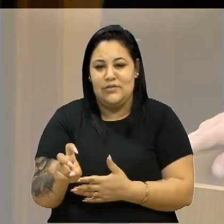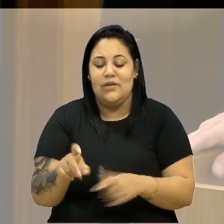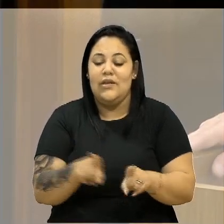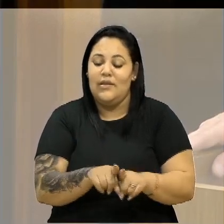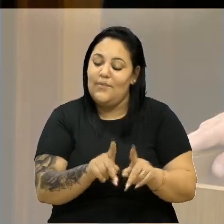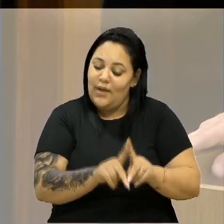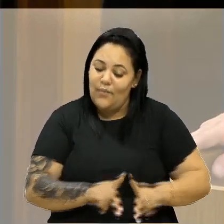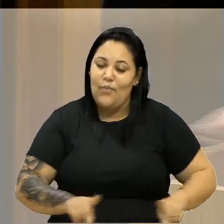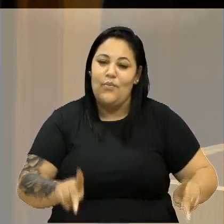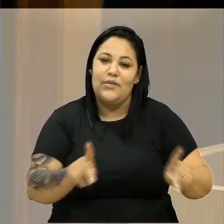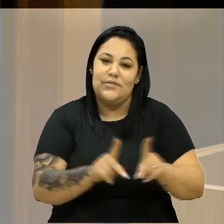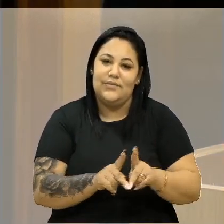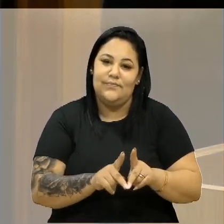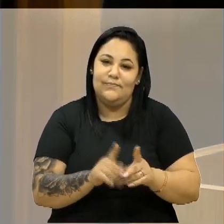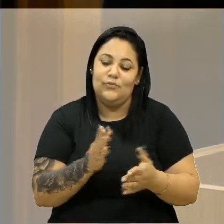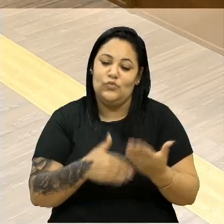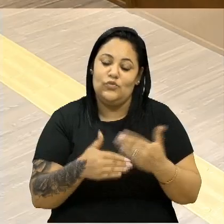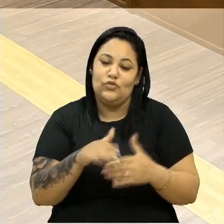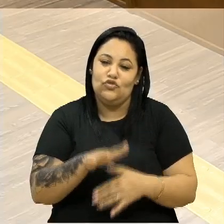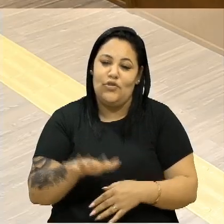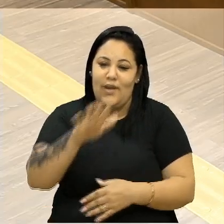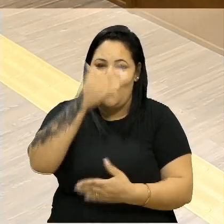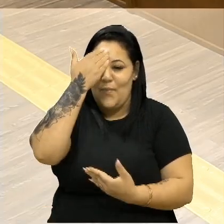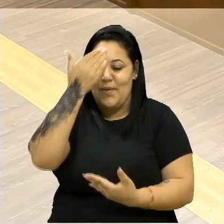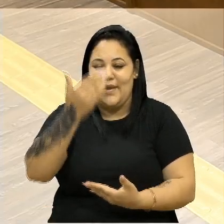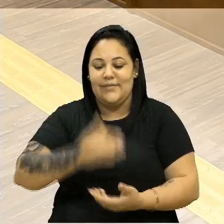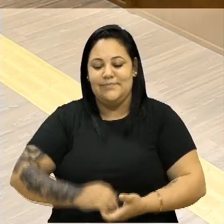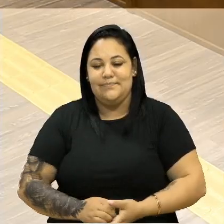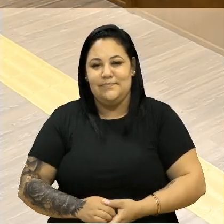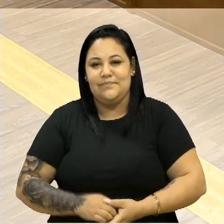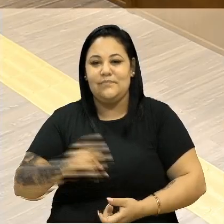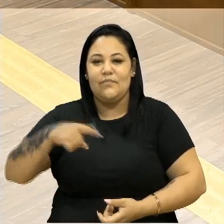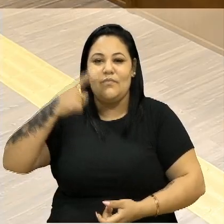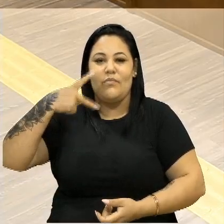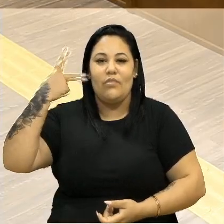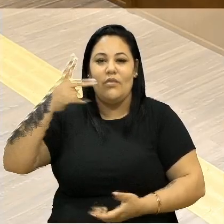um todo de Caxias do Sul. Então, obrigado. Obrigado. Próximo vereador inscrito, vereador Estela